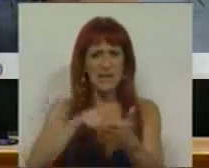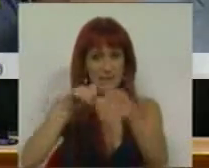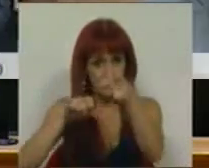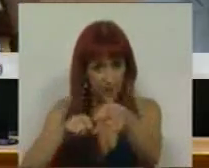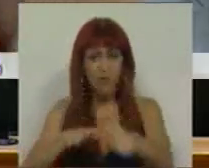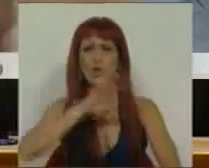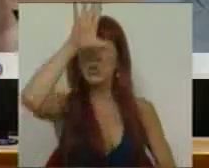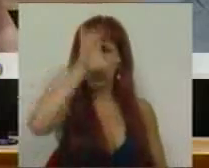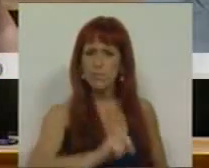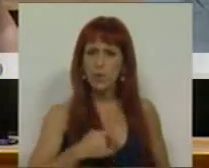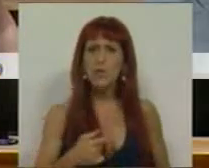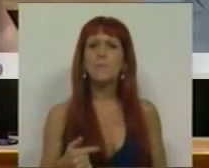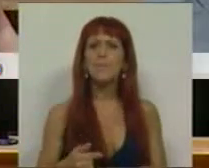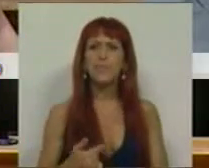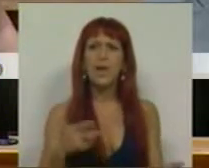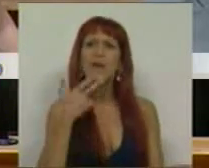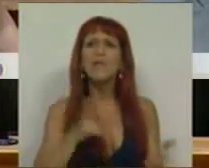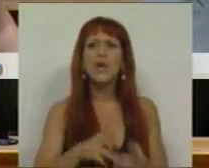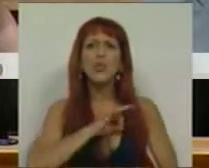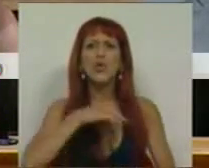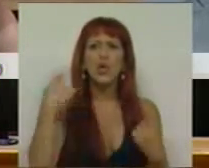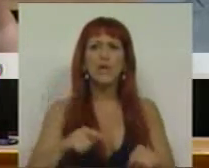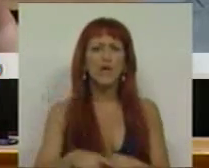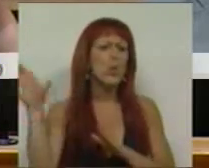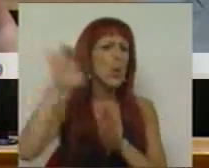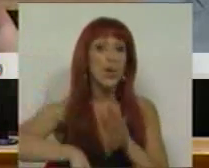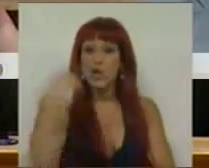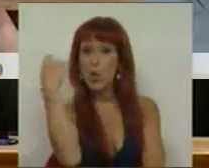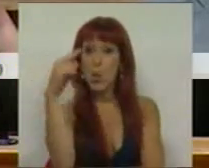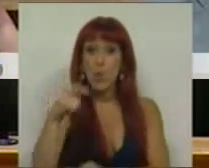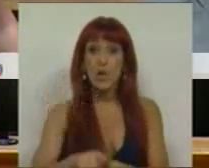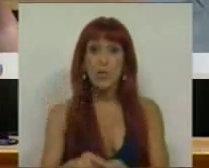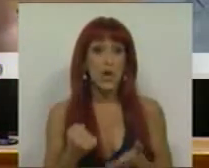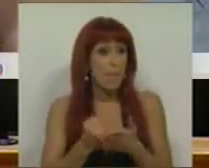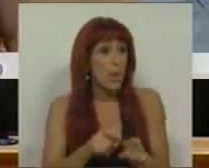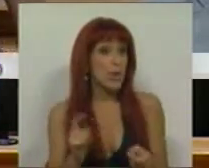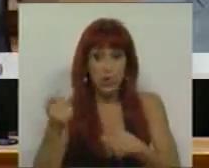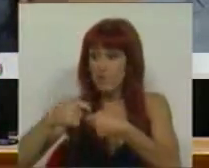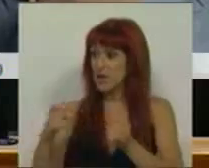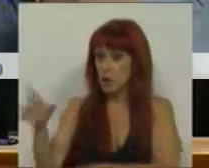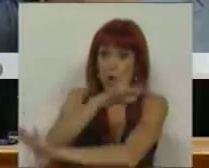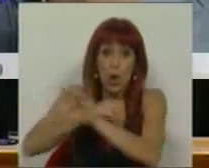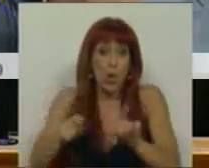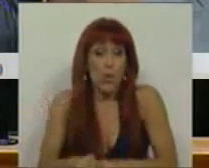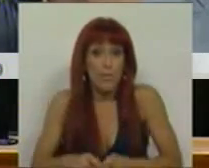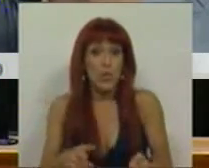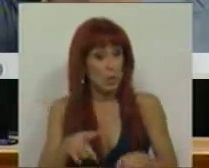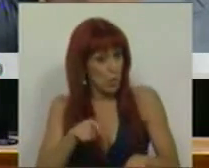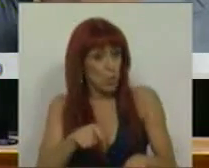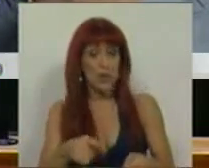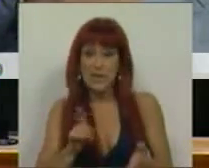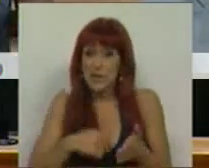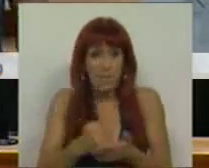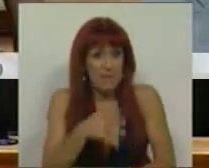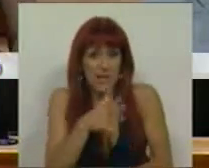central. Sr. Ministro, a verdade é que os senhores tiveram condições únicas, o apoio dos vossos parceiros na Europa, foi isso que os senhores